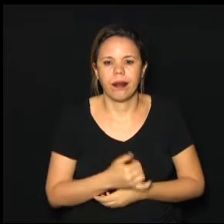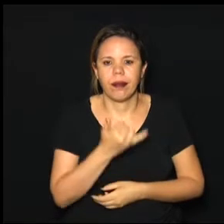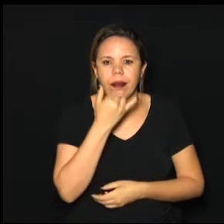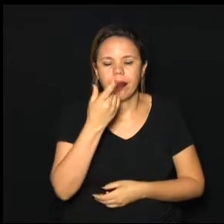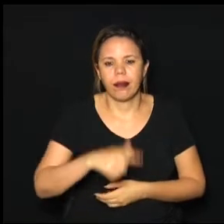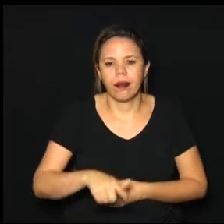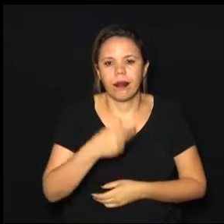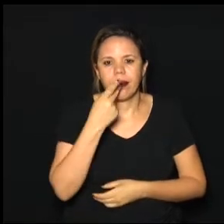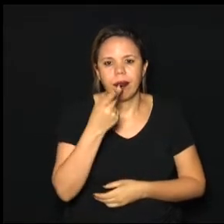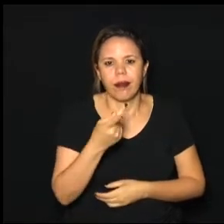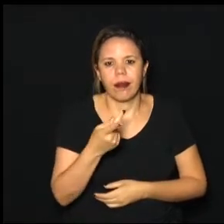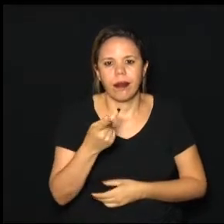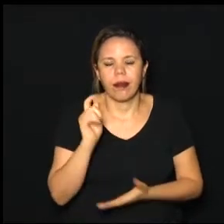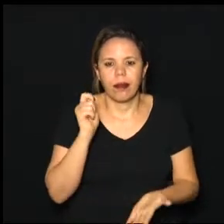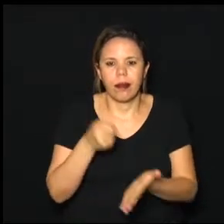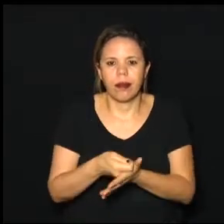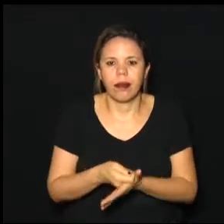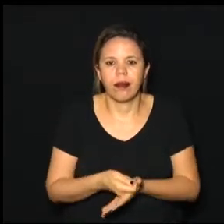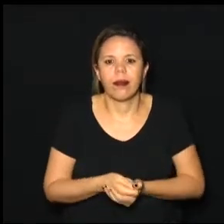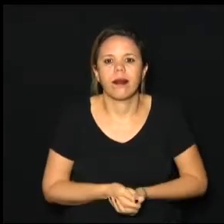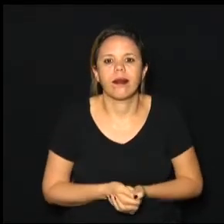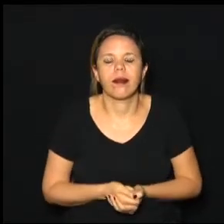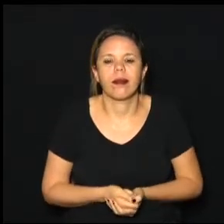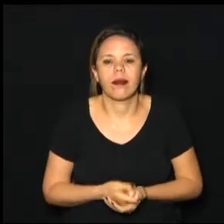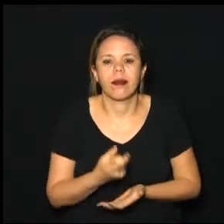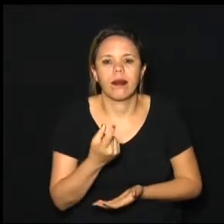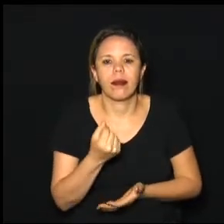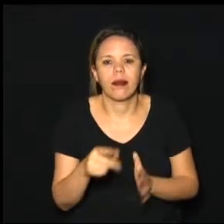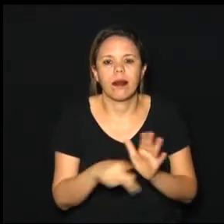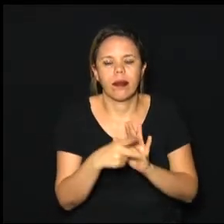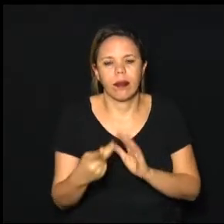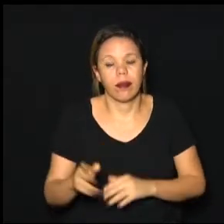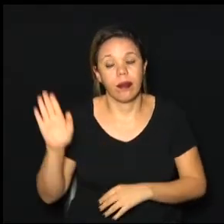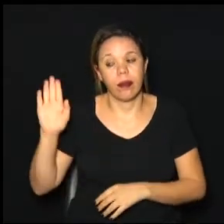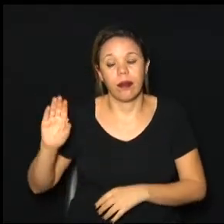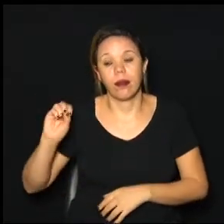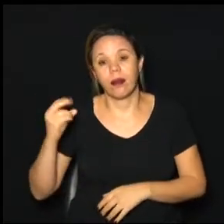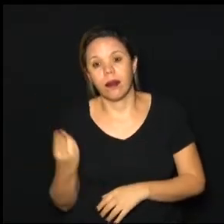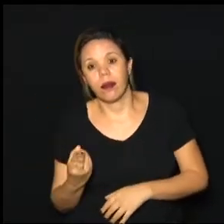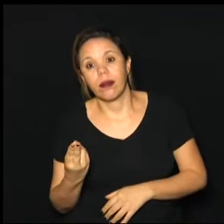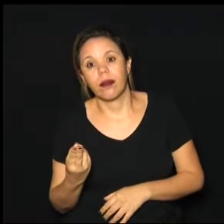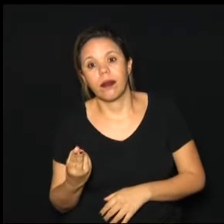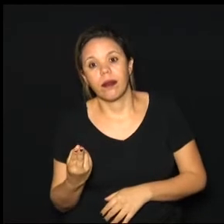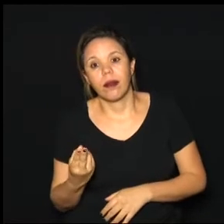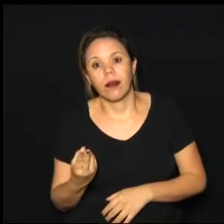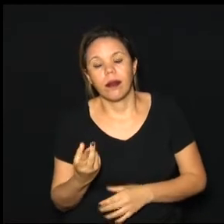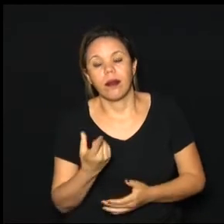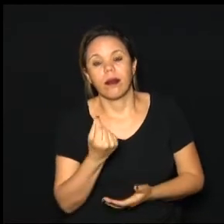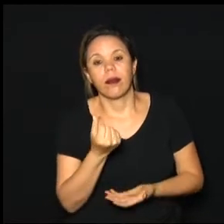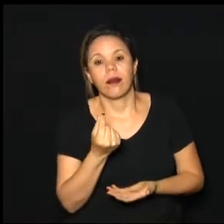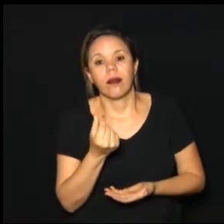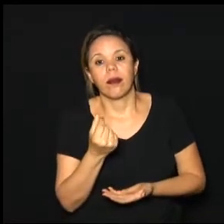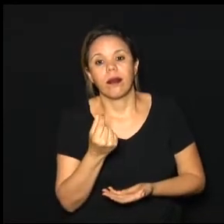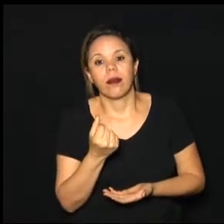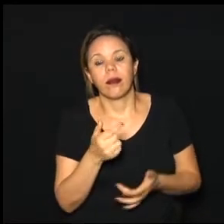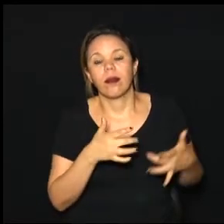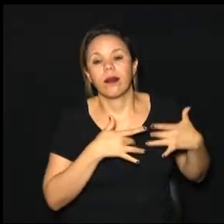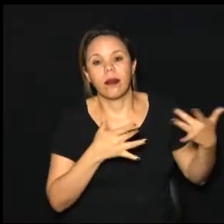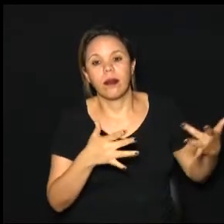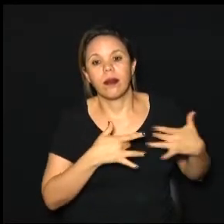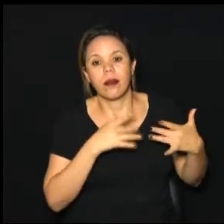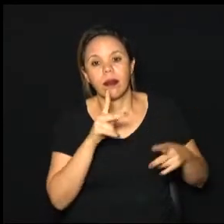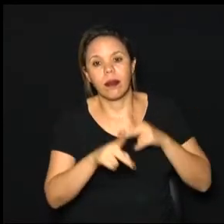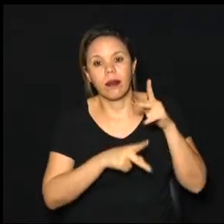repetição, elas serão pagas com recursos do próprio candidato, ou elas serão pagas com recursos de doações de